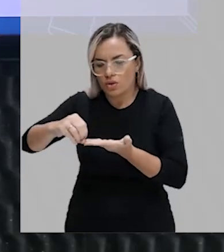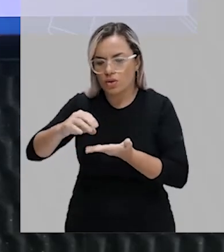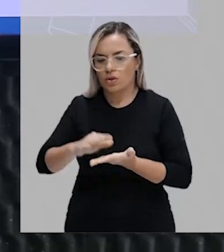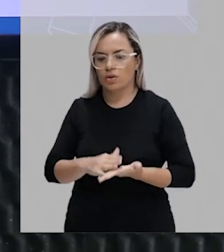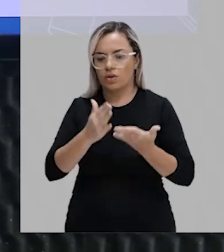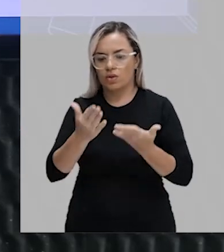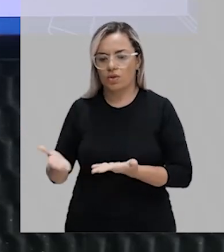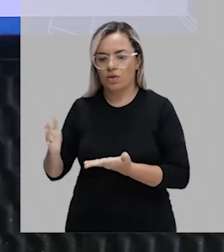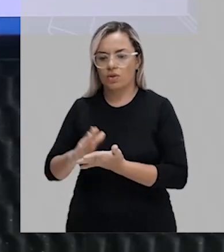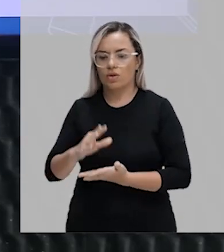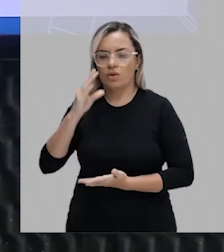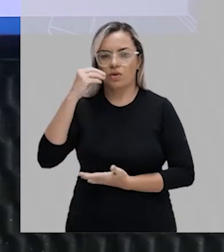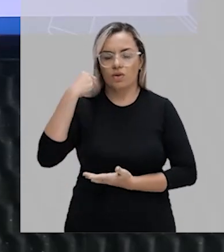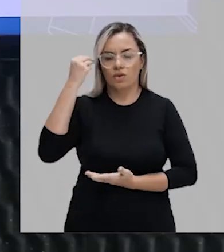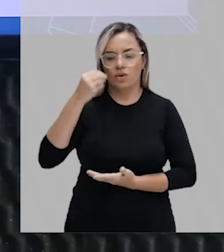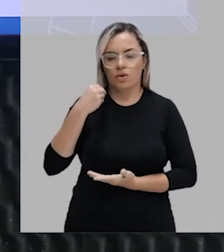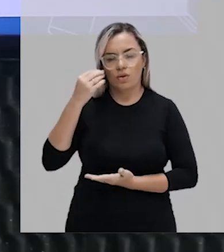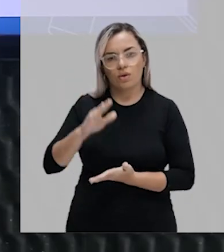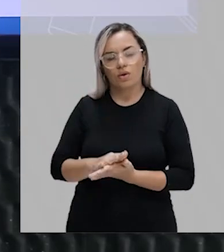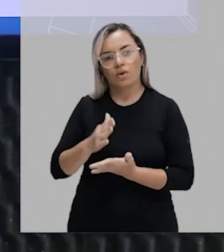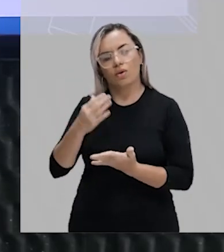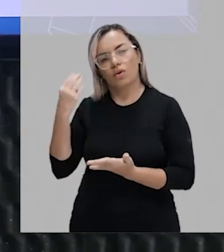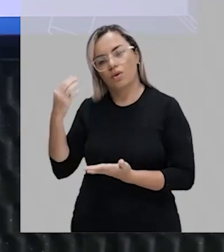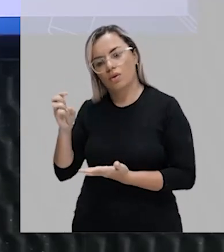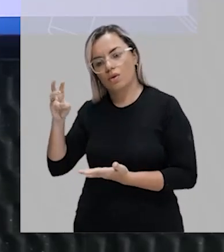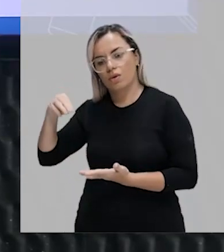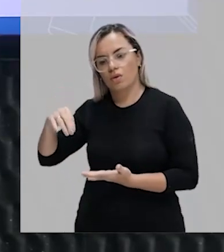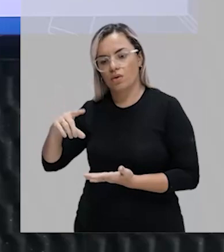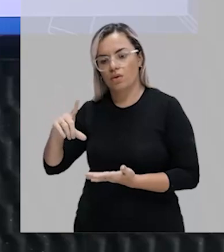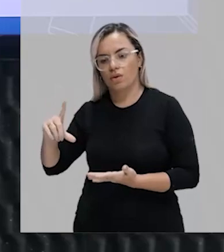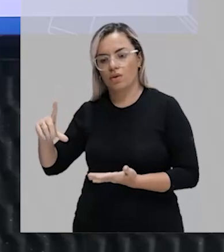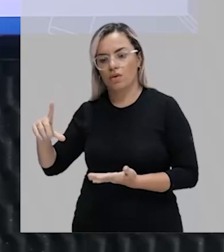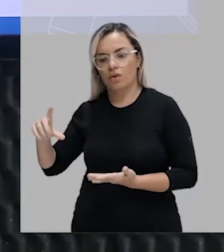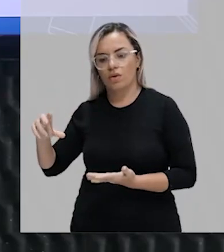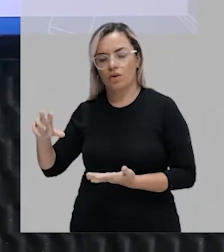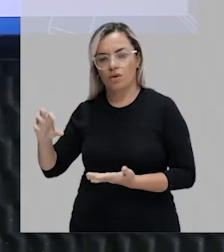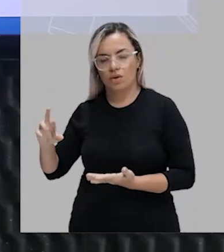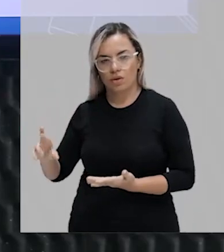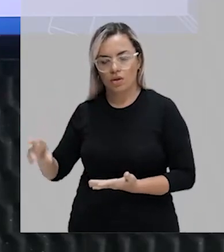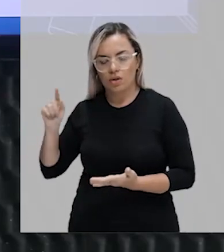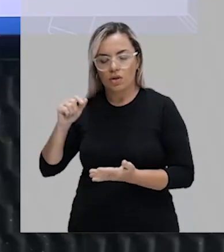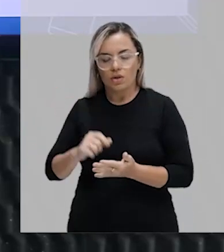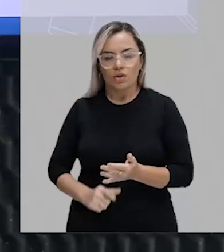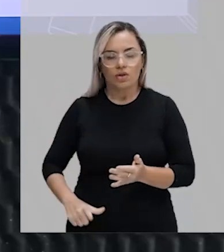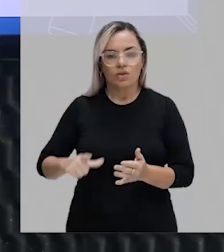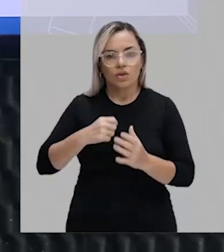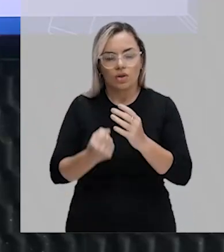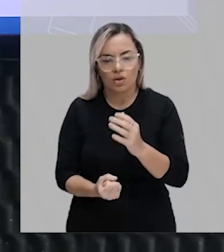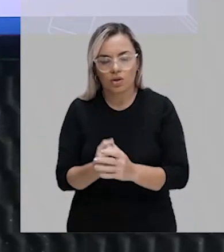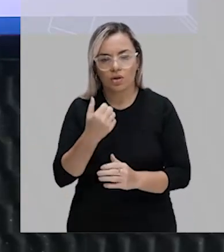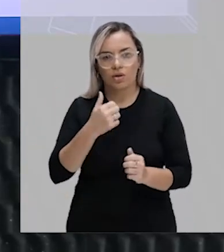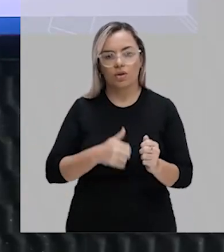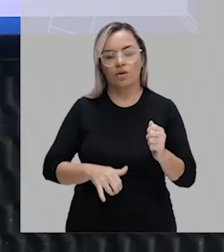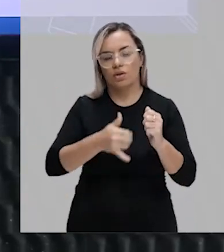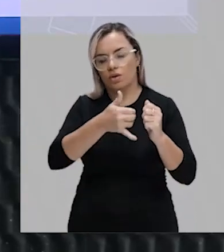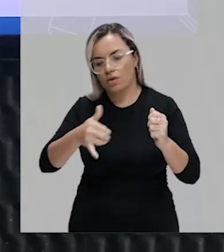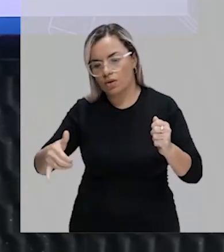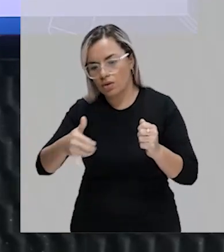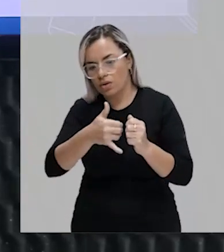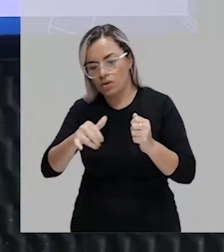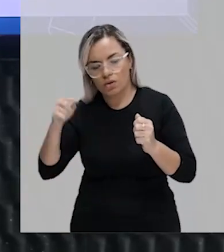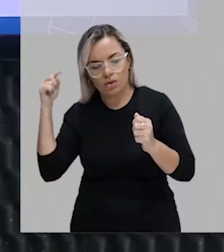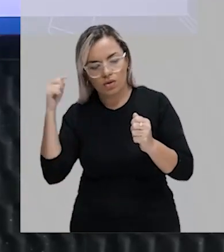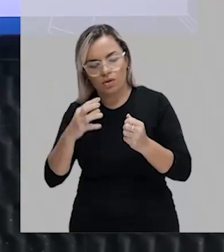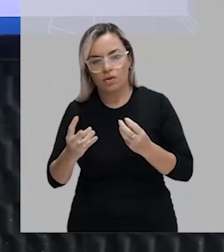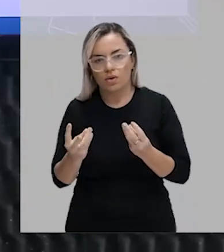experiência, Miller demonstrou que havia produção de quê? De aminoácidos. Olha só, o que são aminoácidos? são as substâncias orgânicas